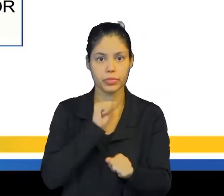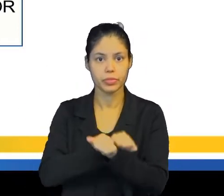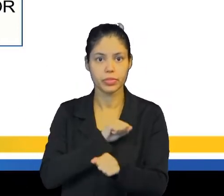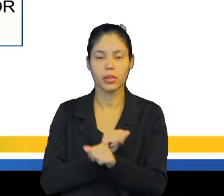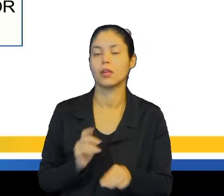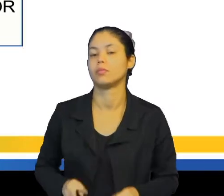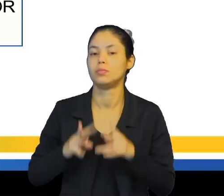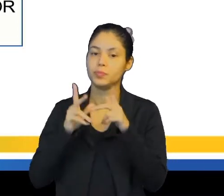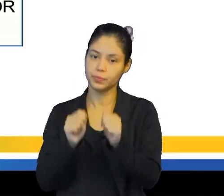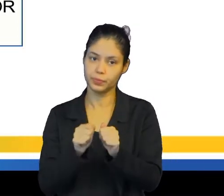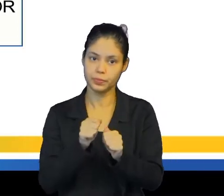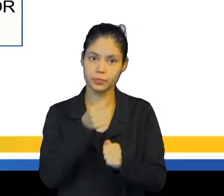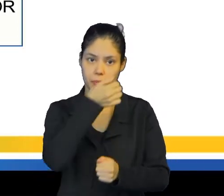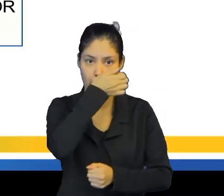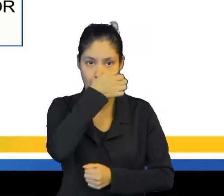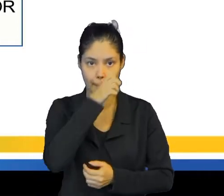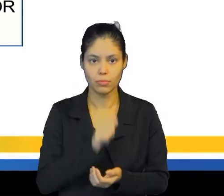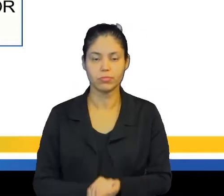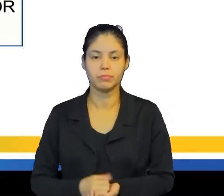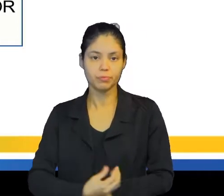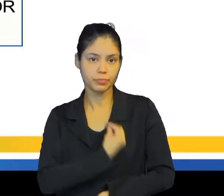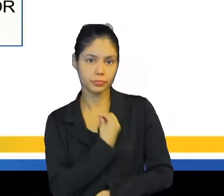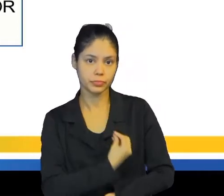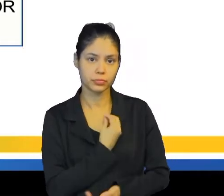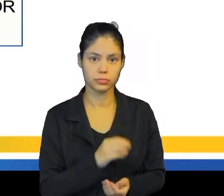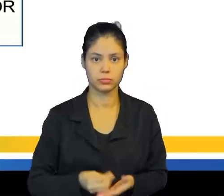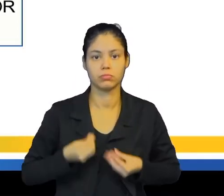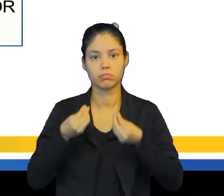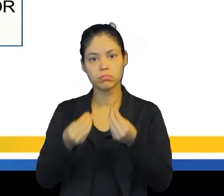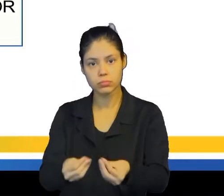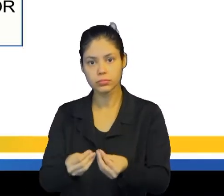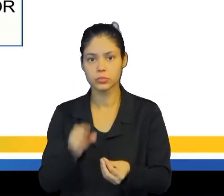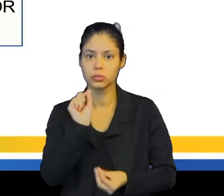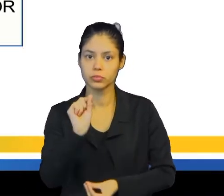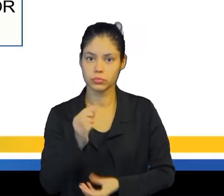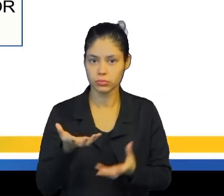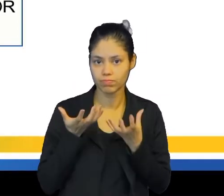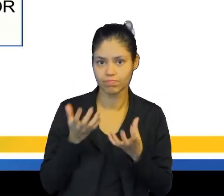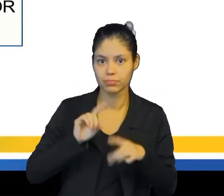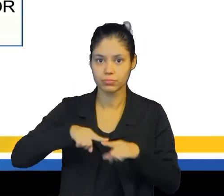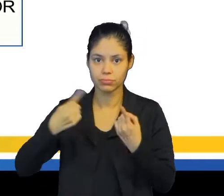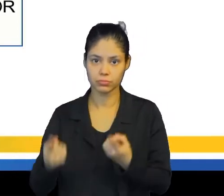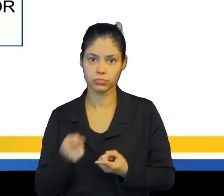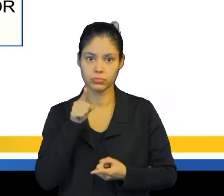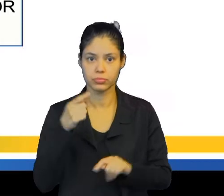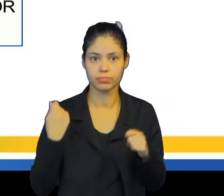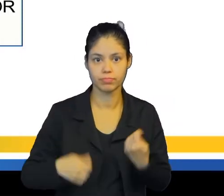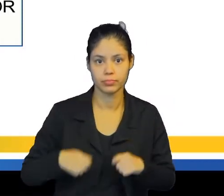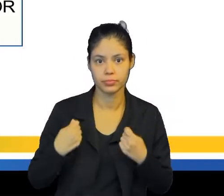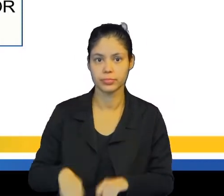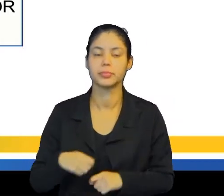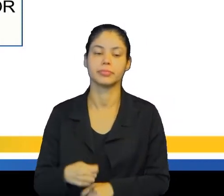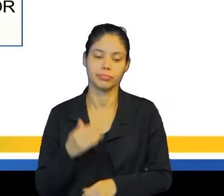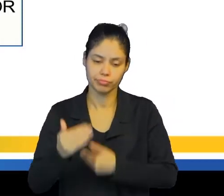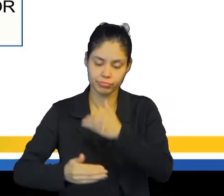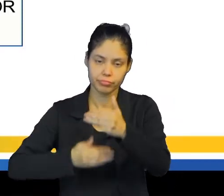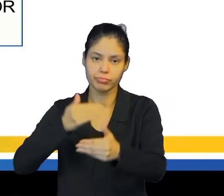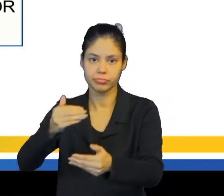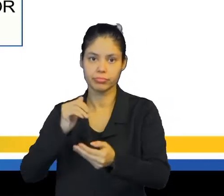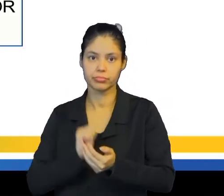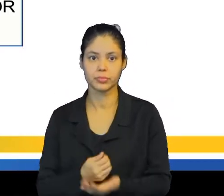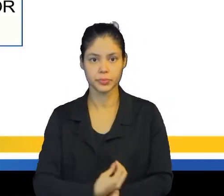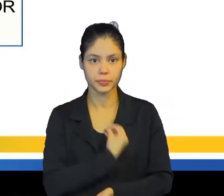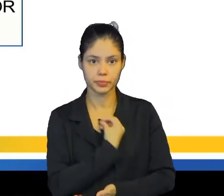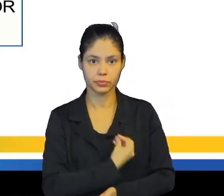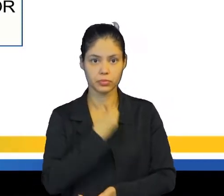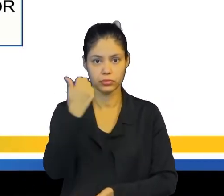então tornar-se tudo. A vida não lhe dá o que você quer, mas o que você precisa para evoluir. A